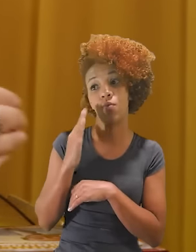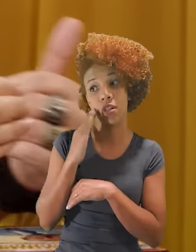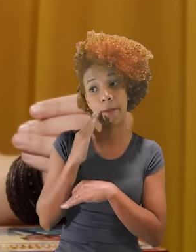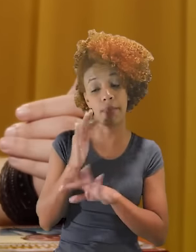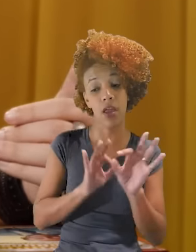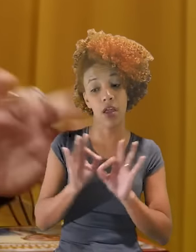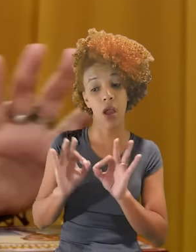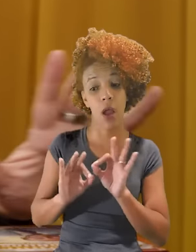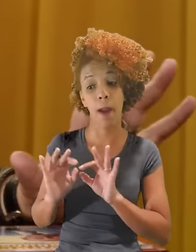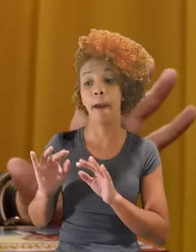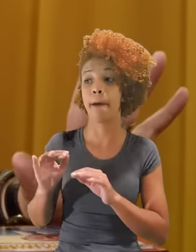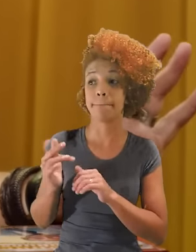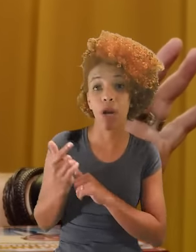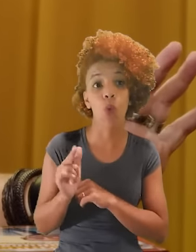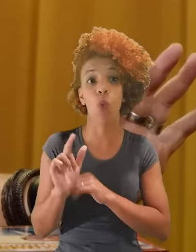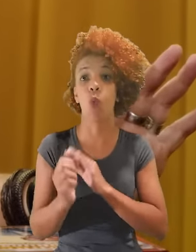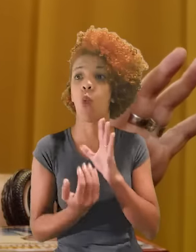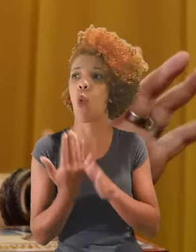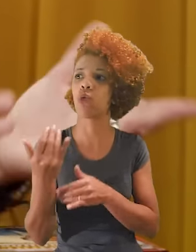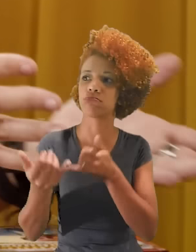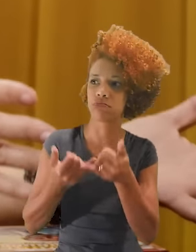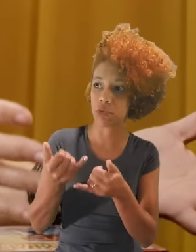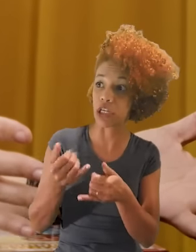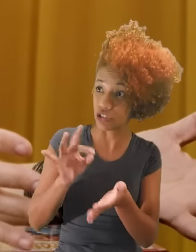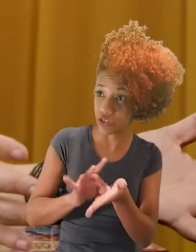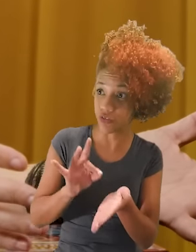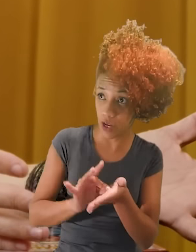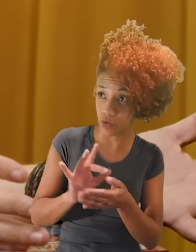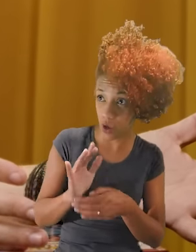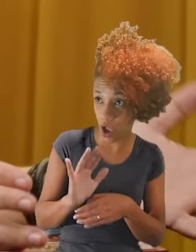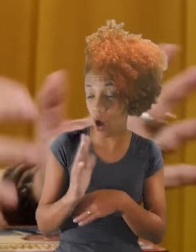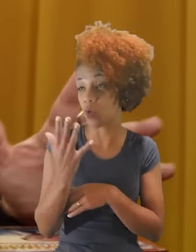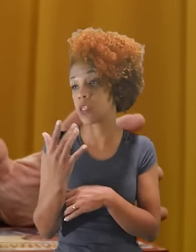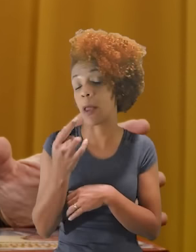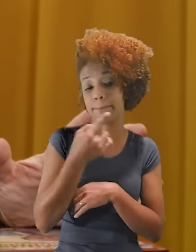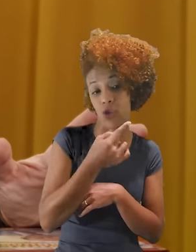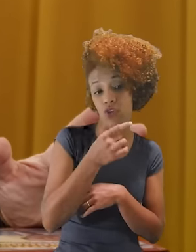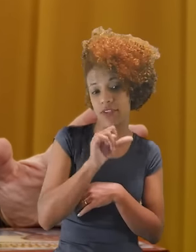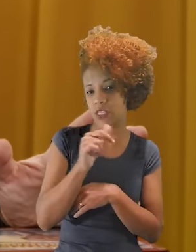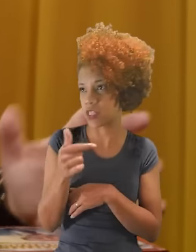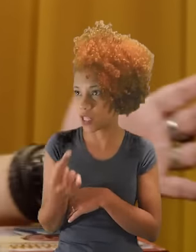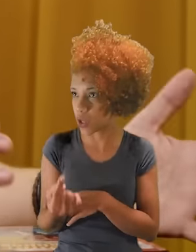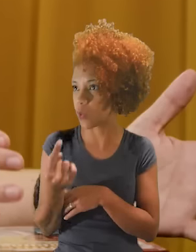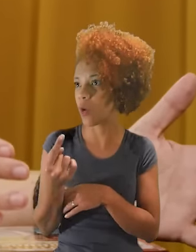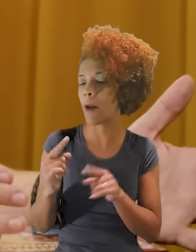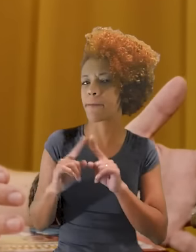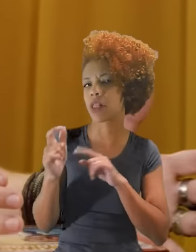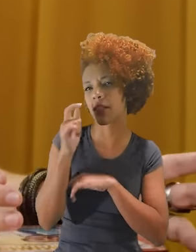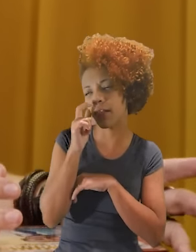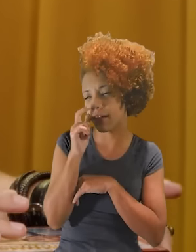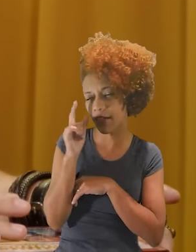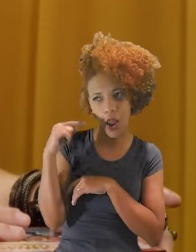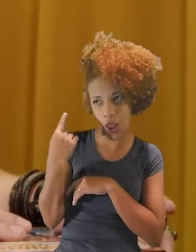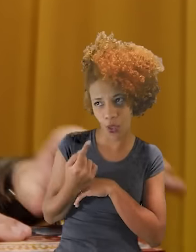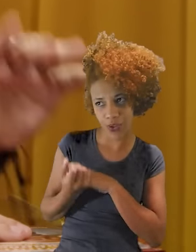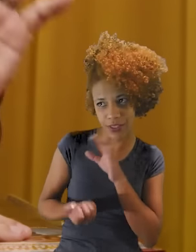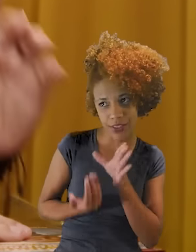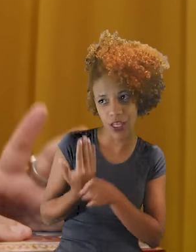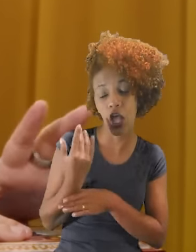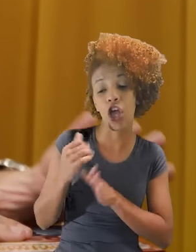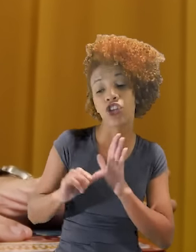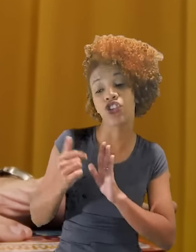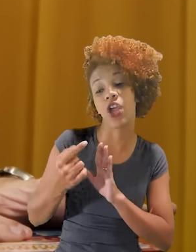saber coordenar isso aí pra construir um outro parque. E de fato construiu, né, inaugurou 71. Interessante que o parque inaugurou, cara, que louco isso, né,